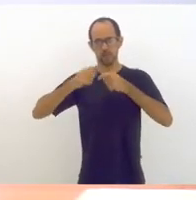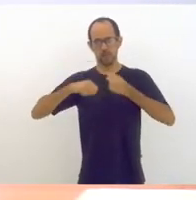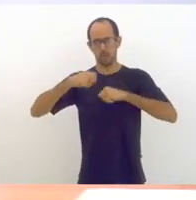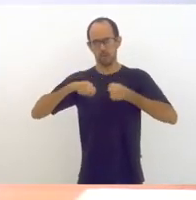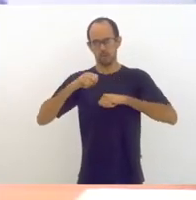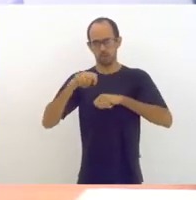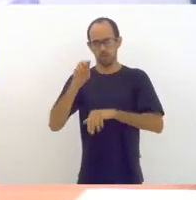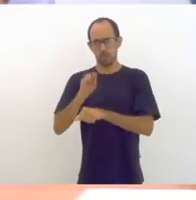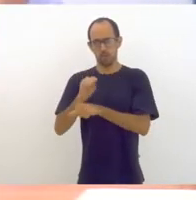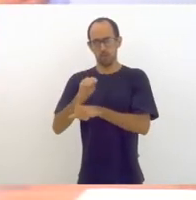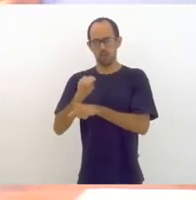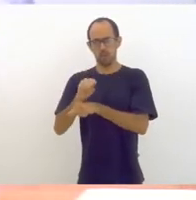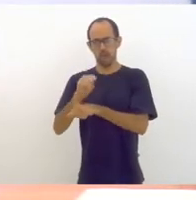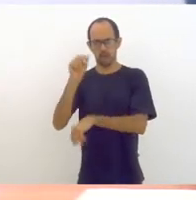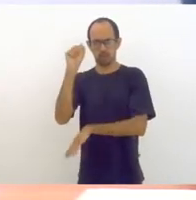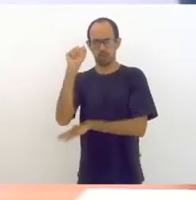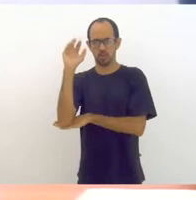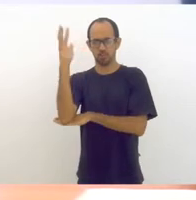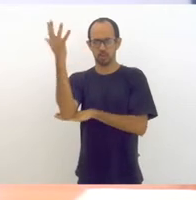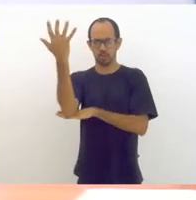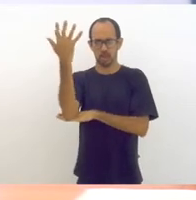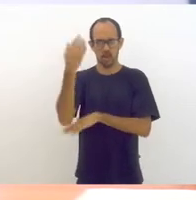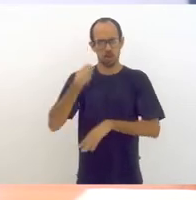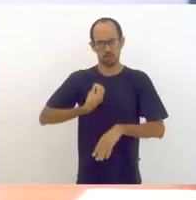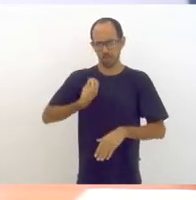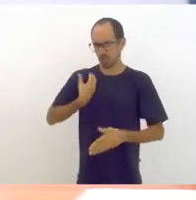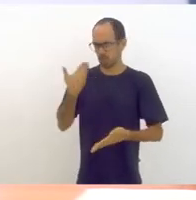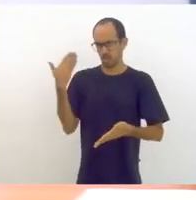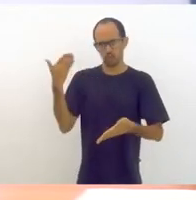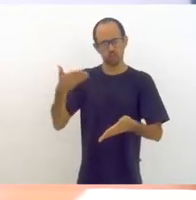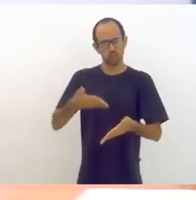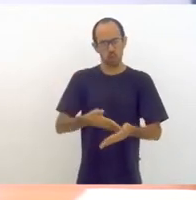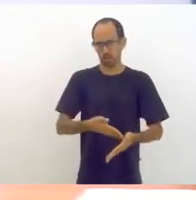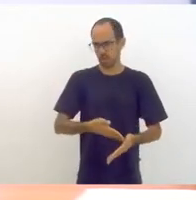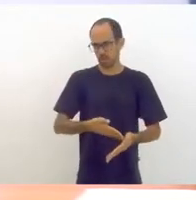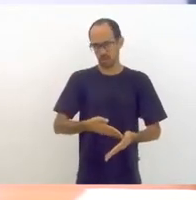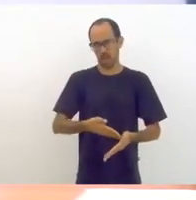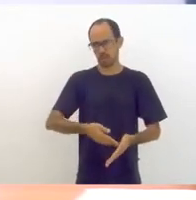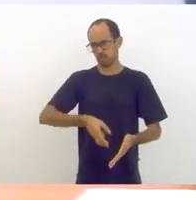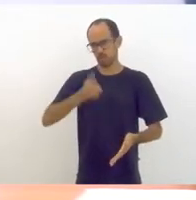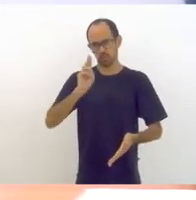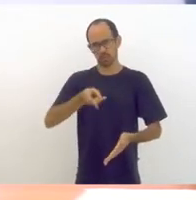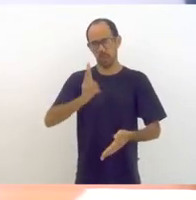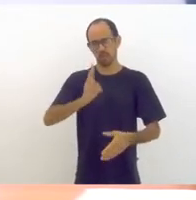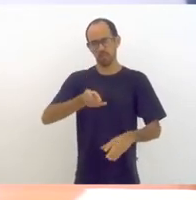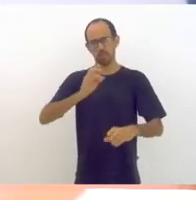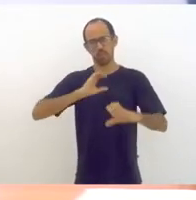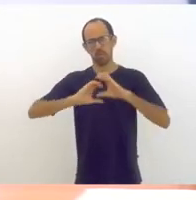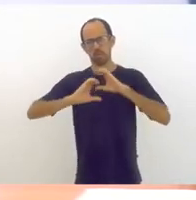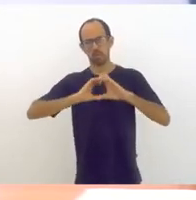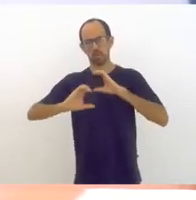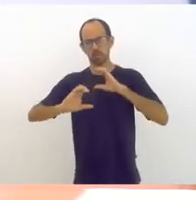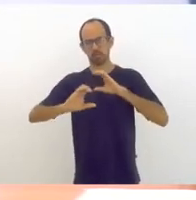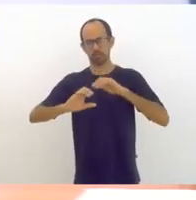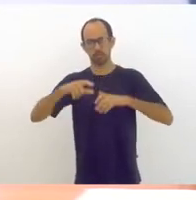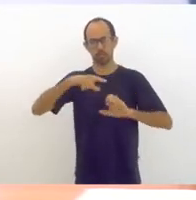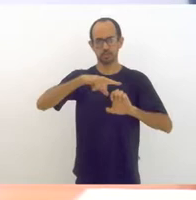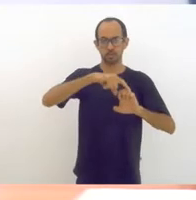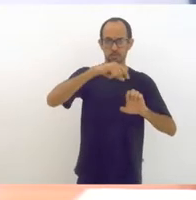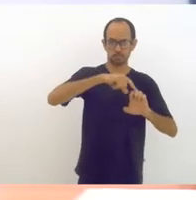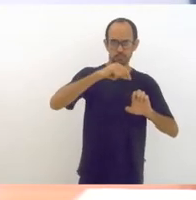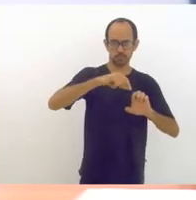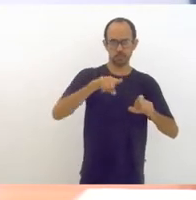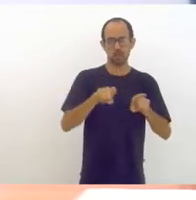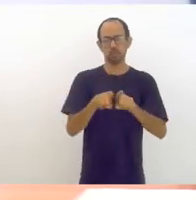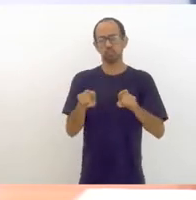ao longo da minha vida toda. Sempre fui interlocutor aqui, tanto do setor ambiental quanto do setor empresarial. E eu acho